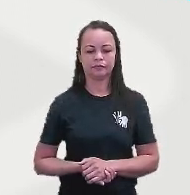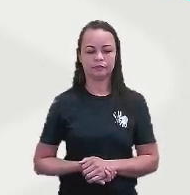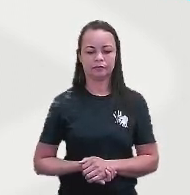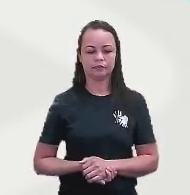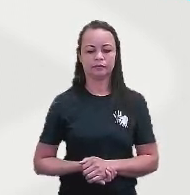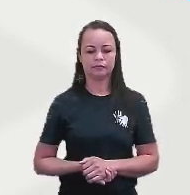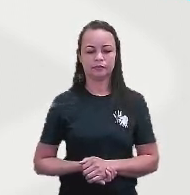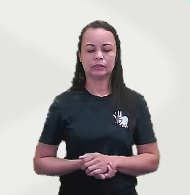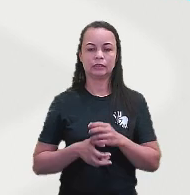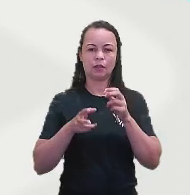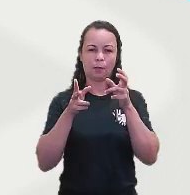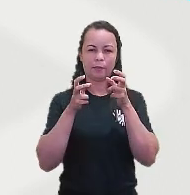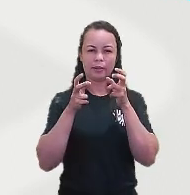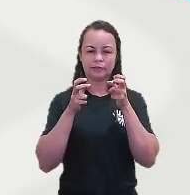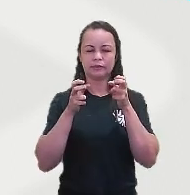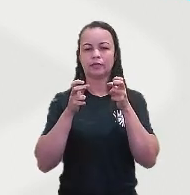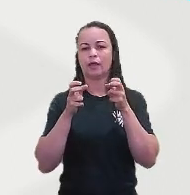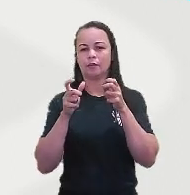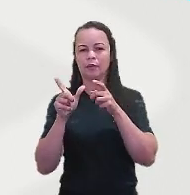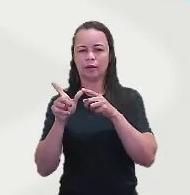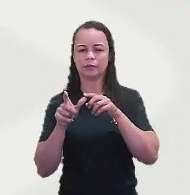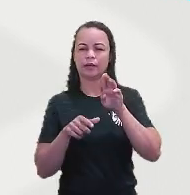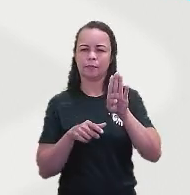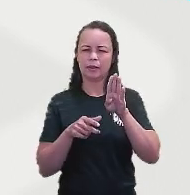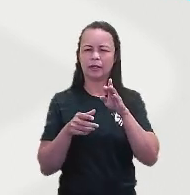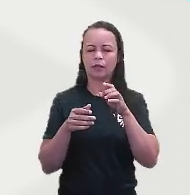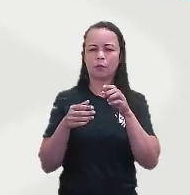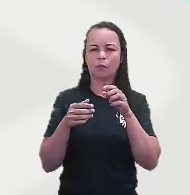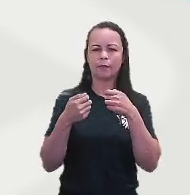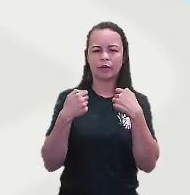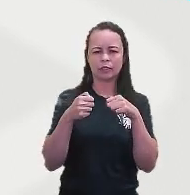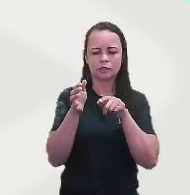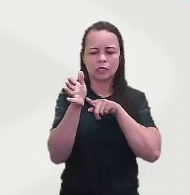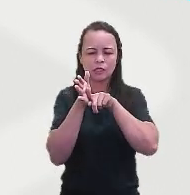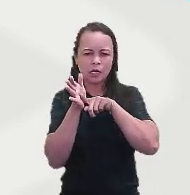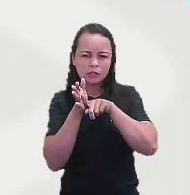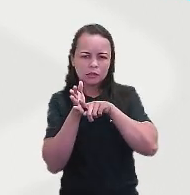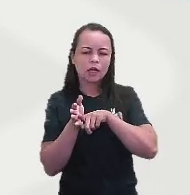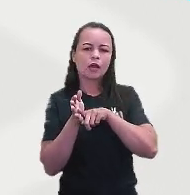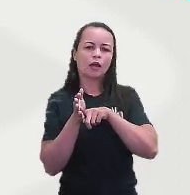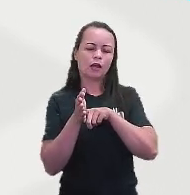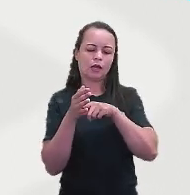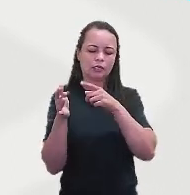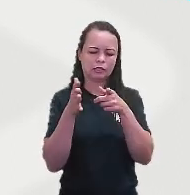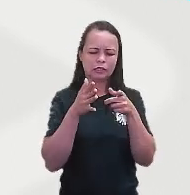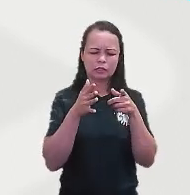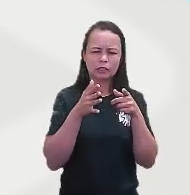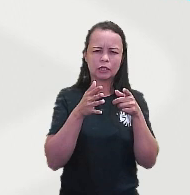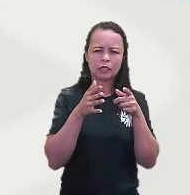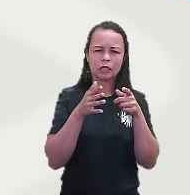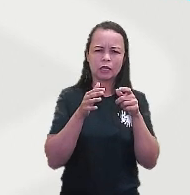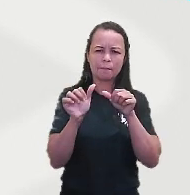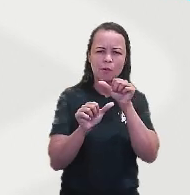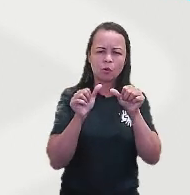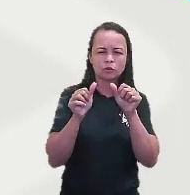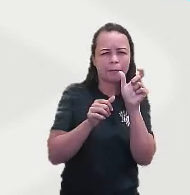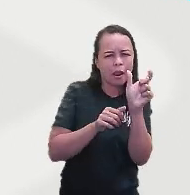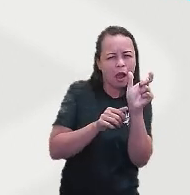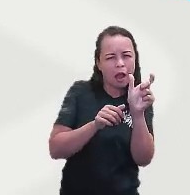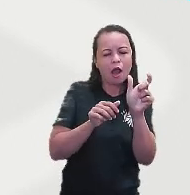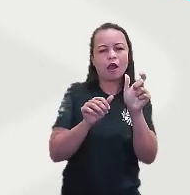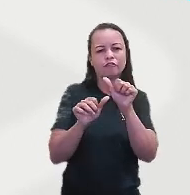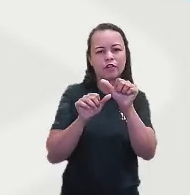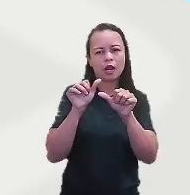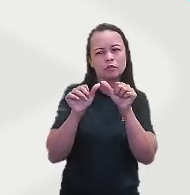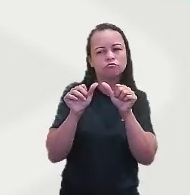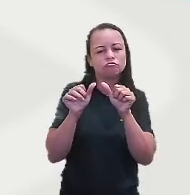Justamente. Tem que analisar questão por questões e tem umas que mudam só uma palavrinha e deixa a gente confuso. Por isso que é bom, quando você estiver fazendo